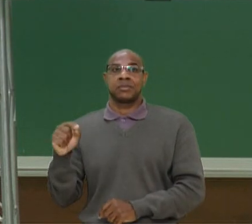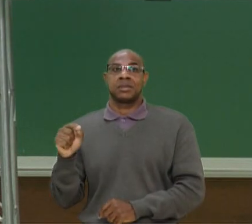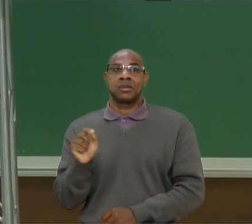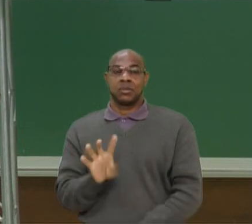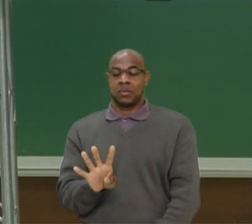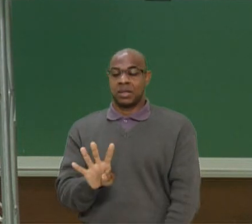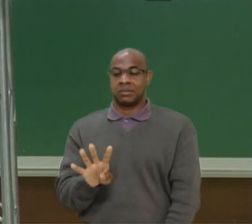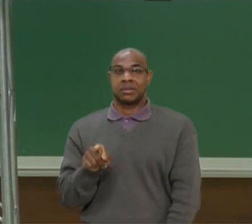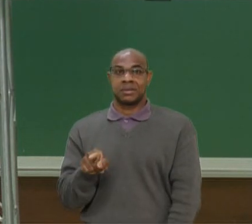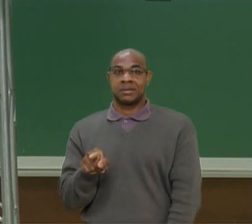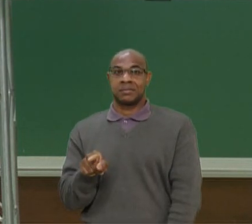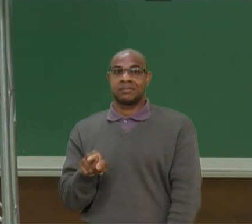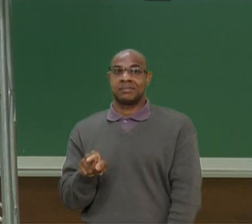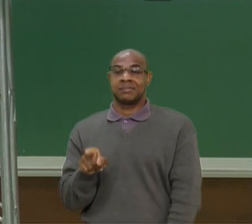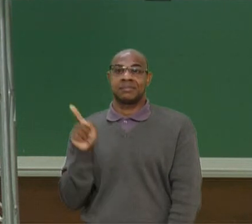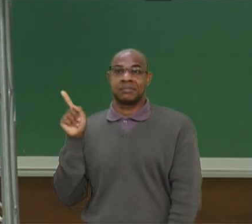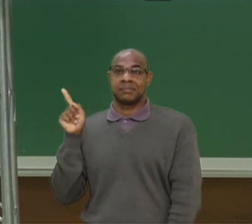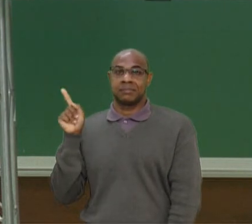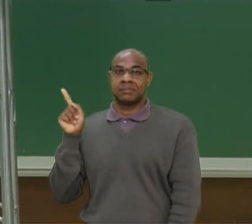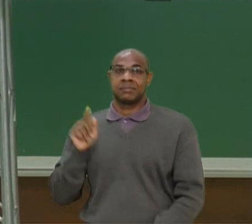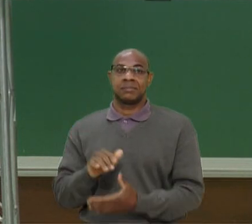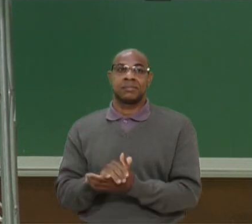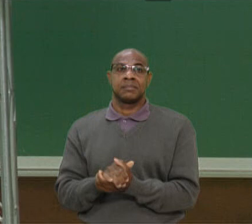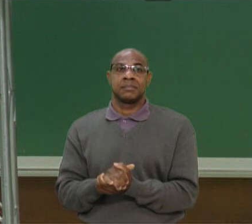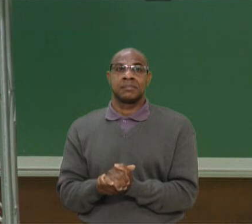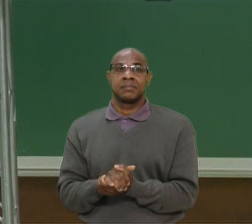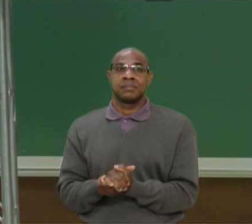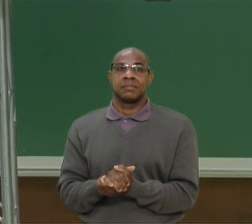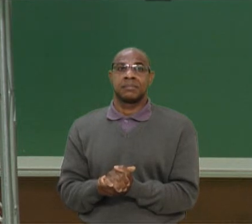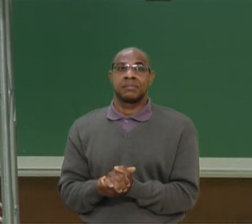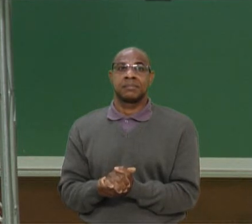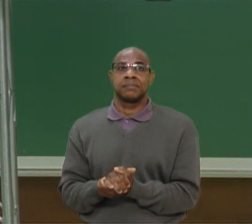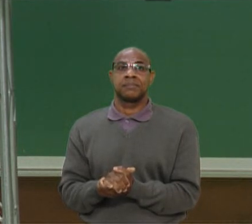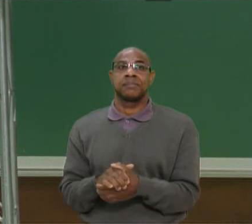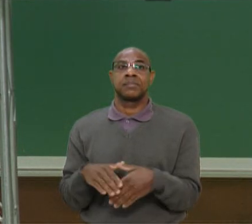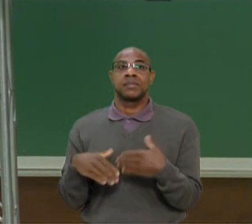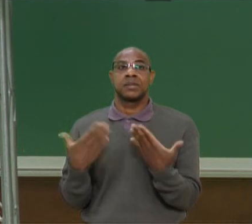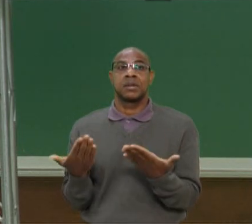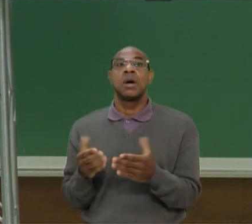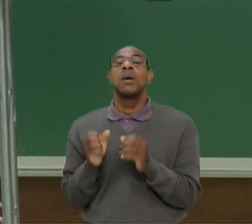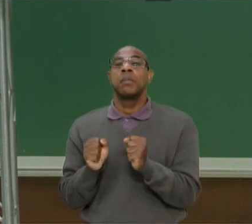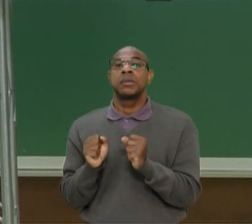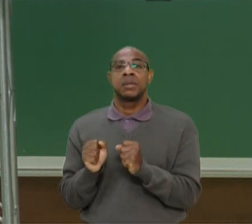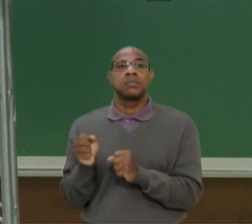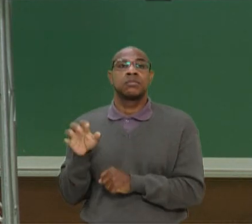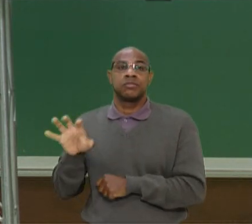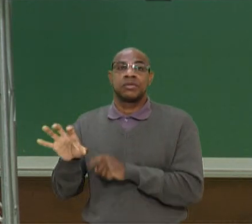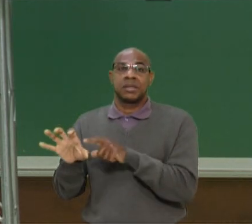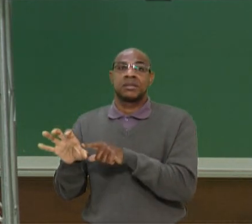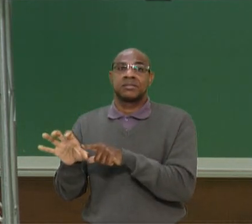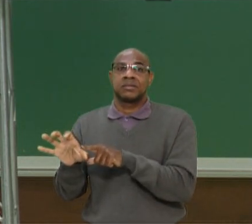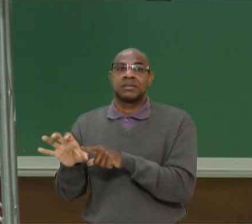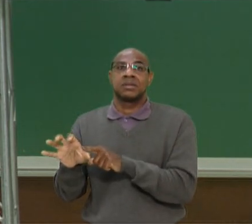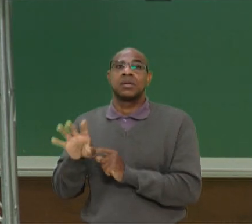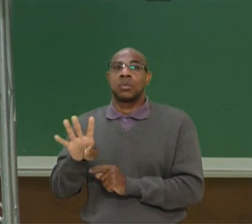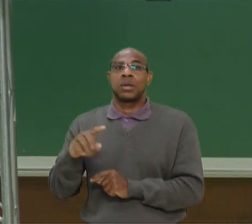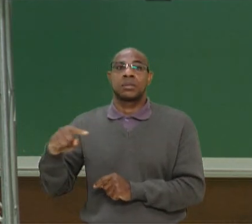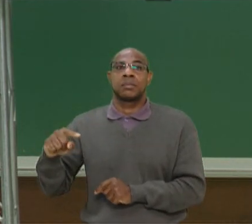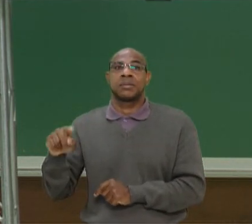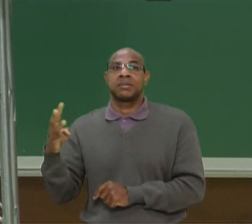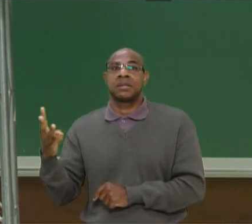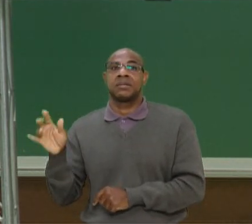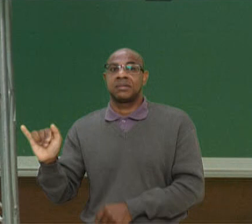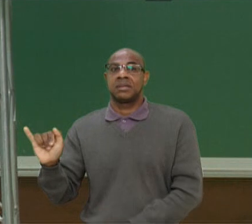4, valor mais 4 aqui. 4 mais 1, 5. Podemos deixar indicado desta maneira,